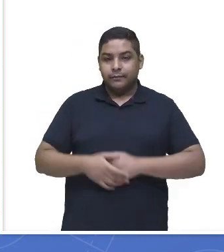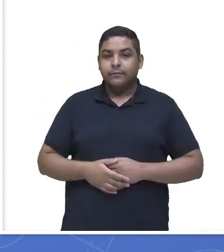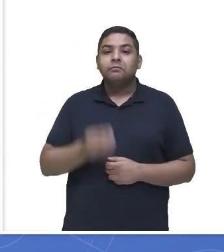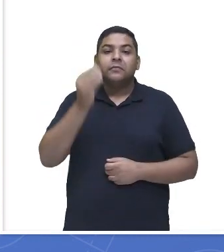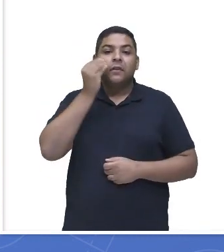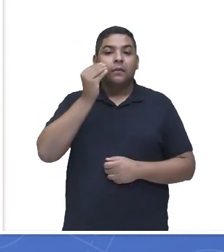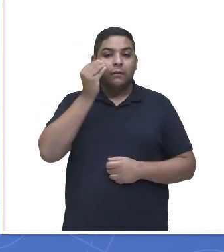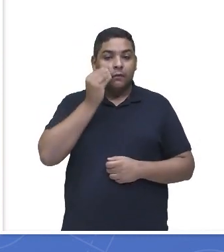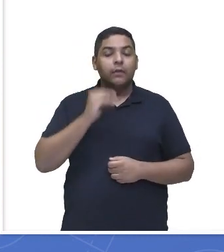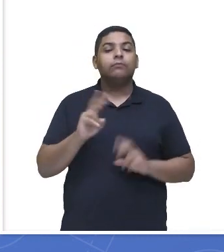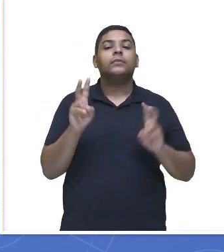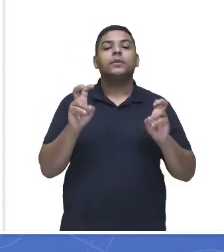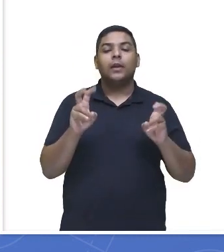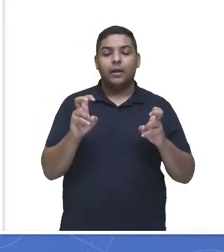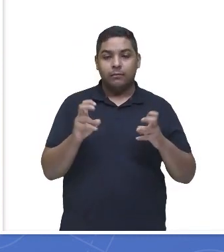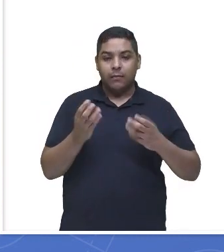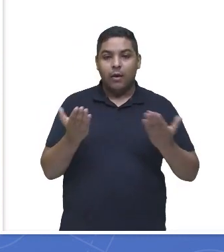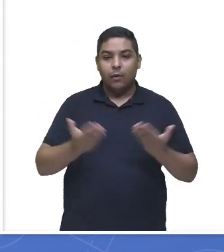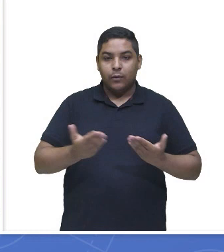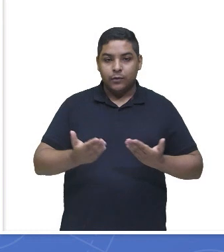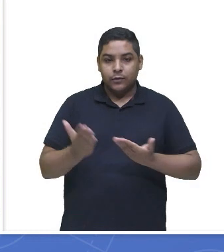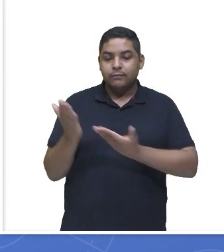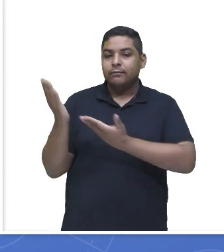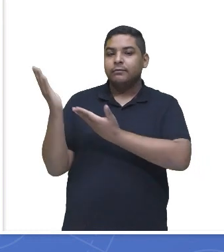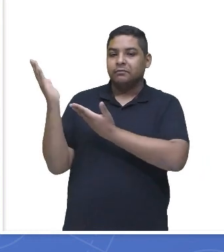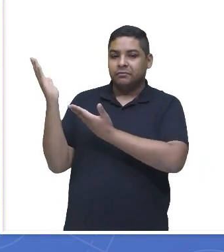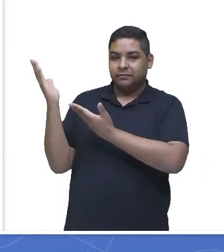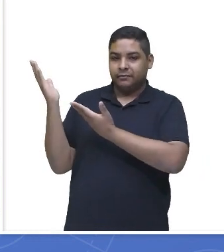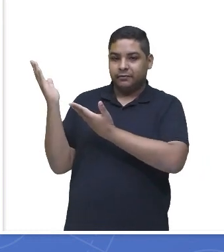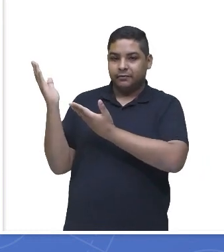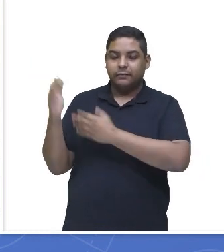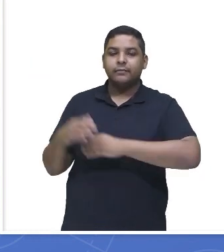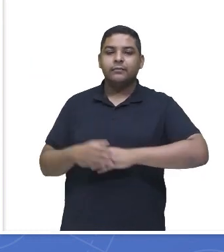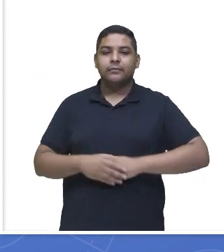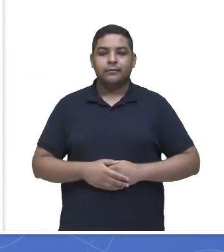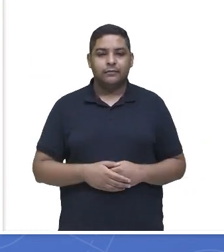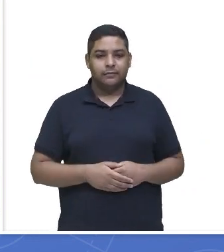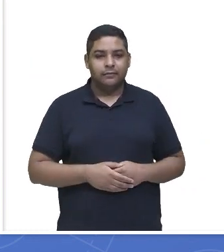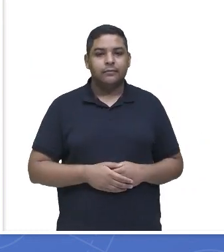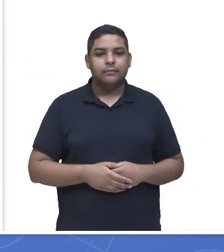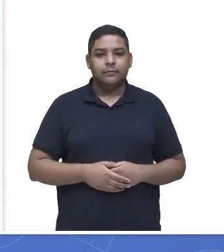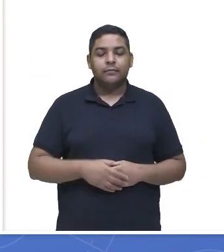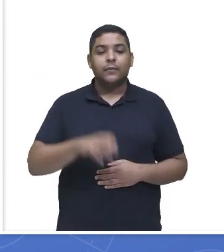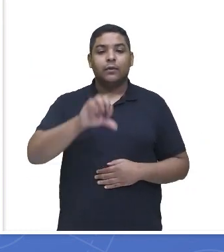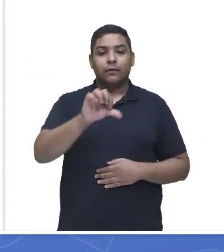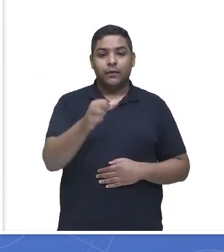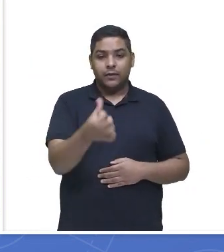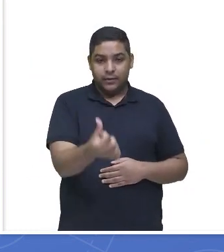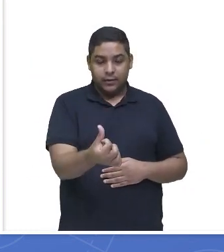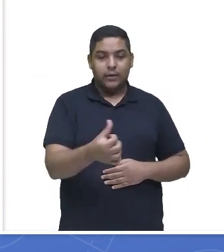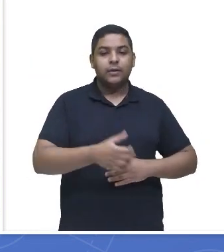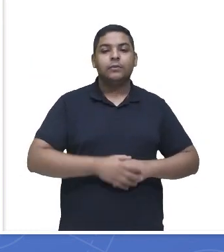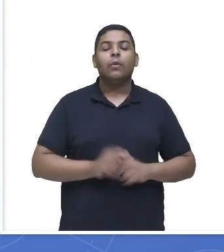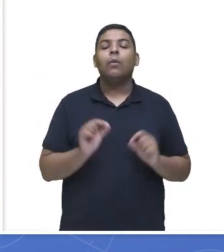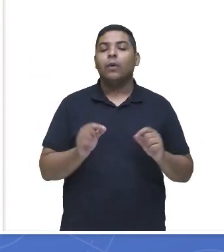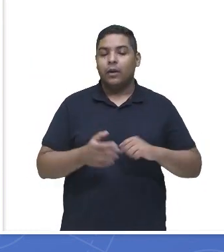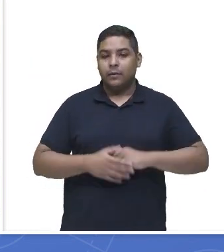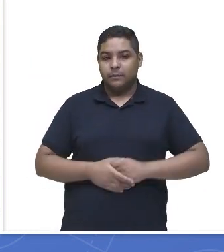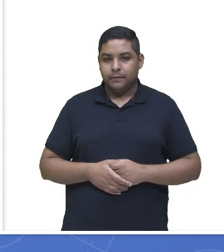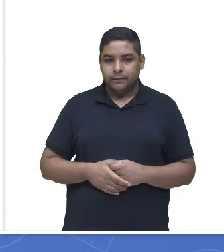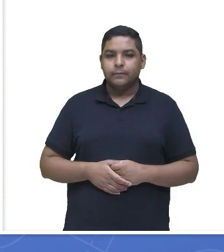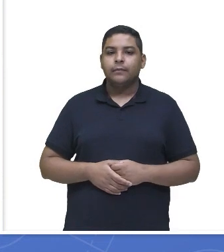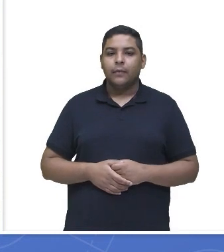o nosso tema da aula de hoje, então? Nós vamos estudar na aula 96 de filosofia, nós vamos estudar